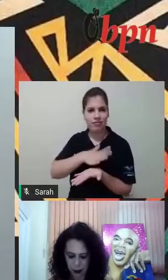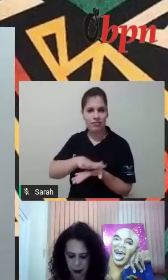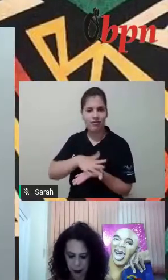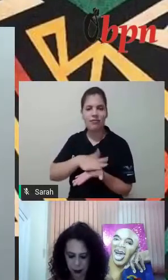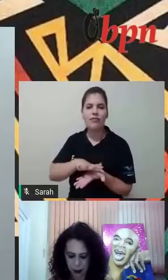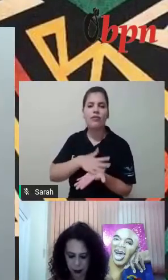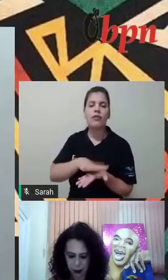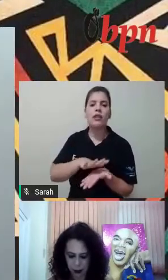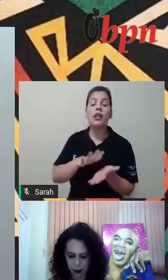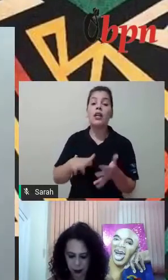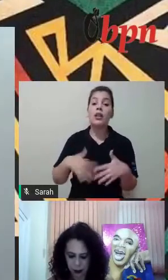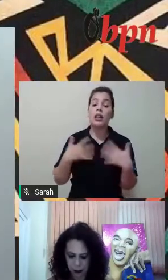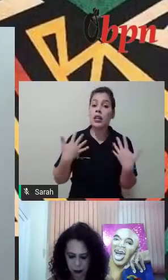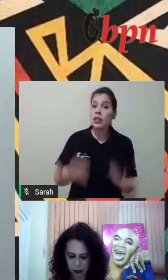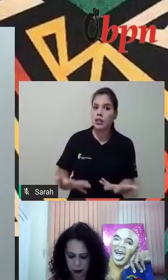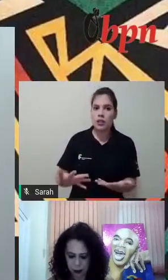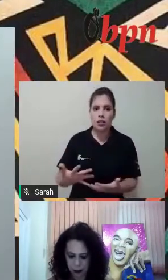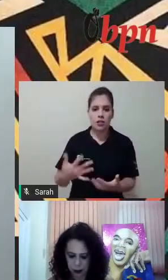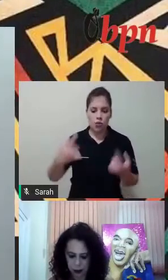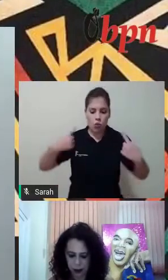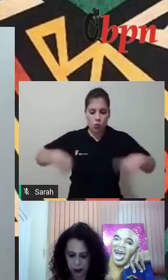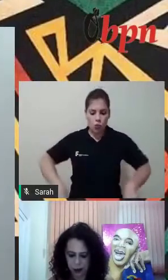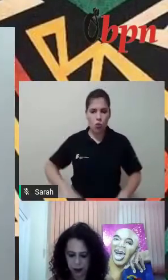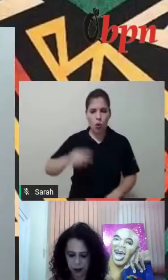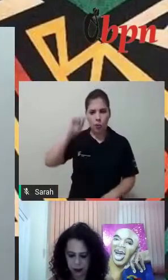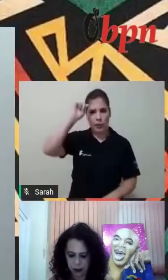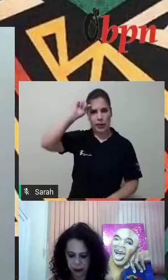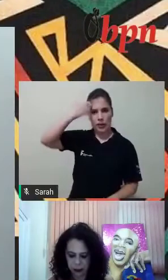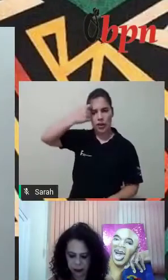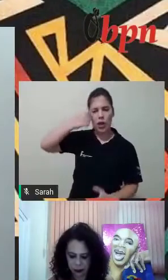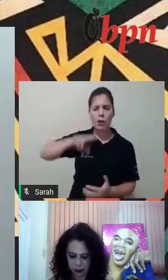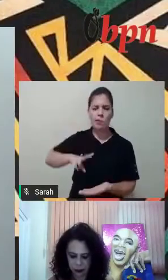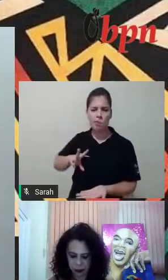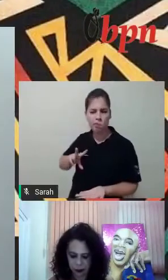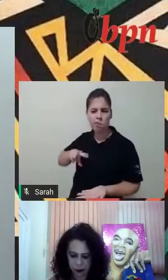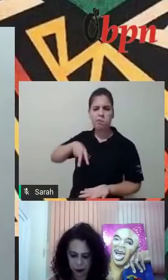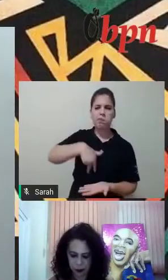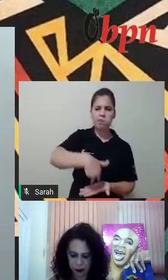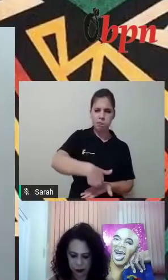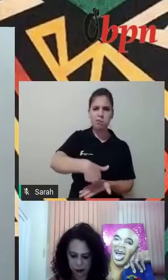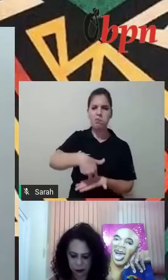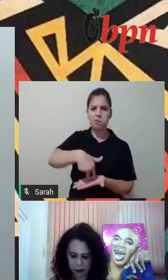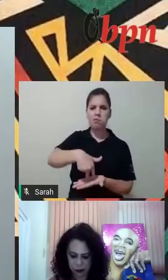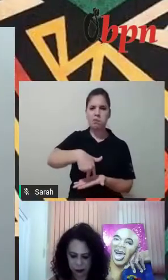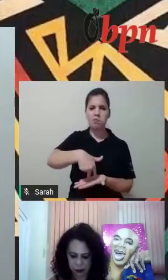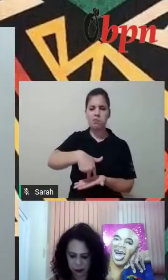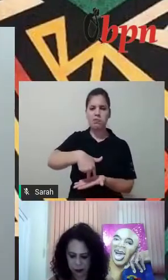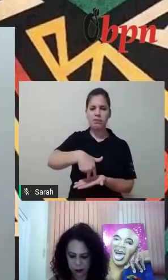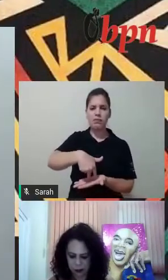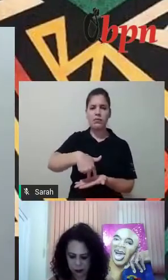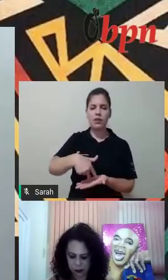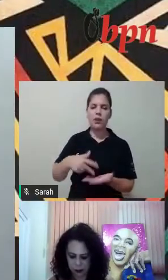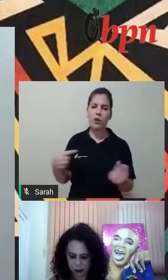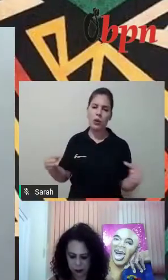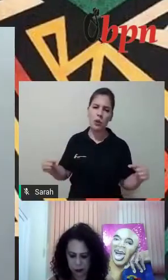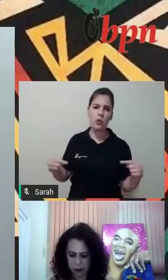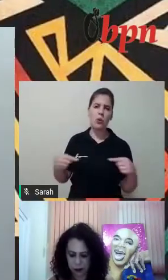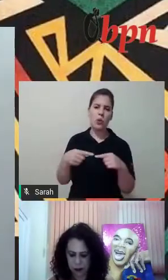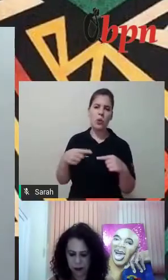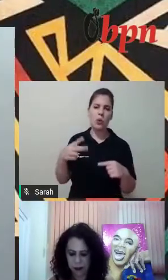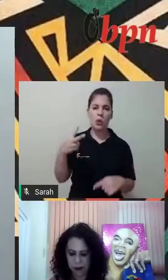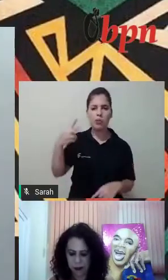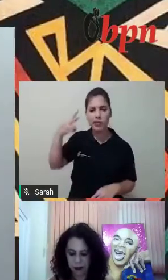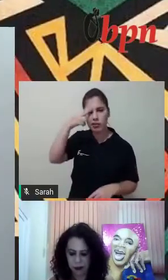a presença do corpo negro, ele está ali no centro da história, né? Quem faz essa pequena África do